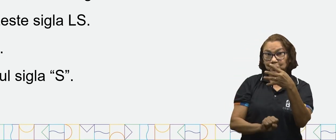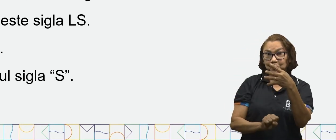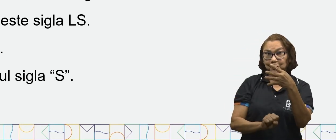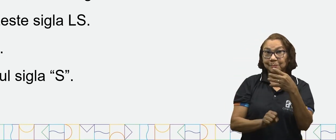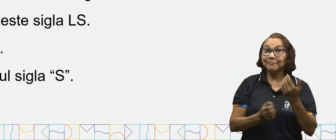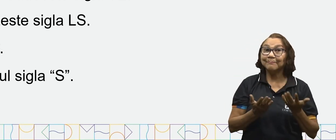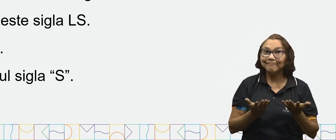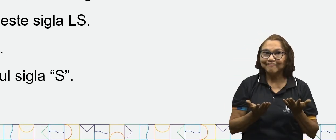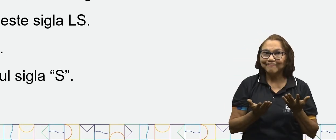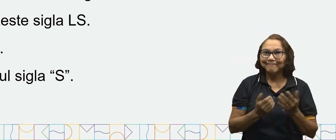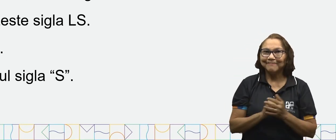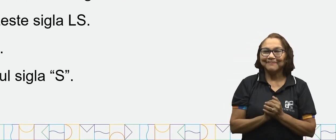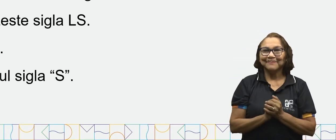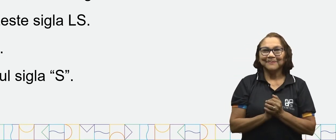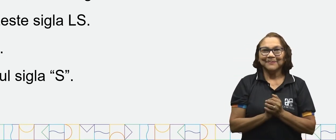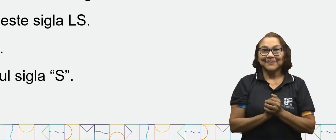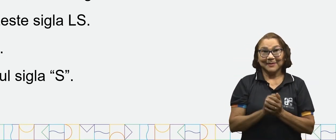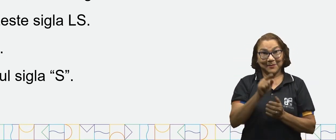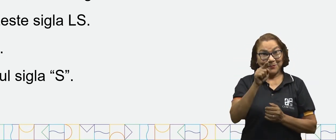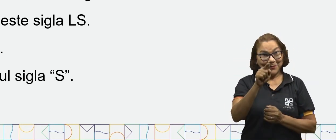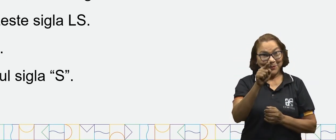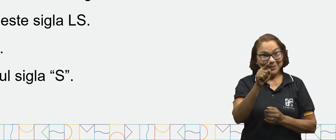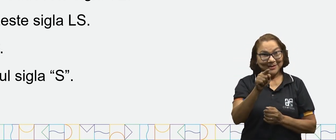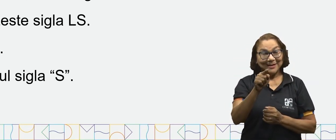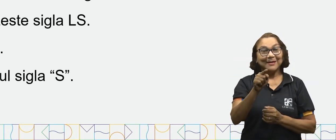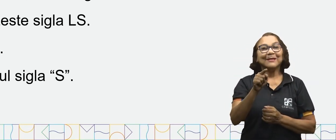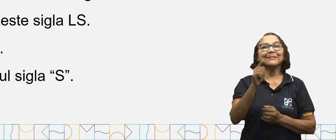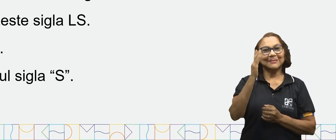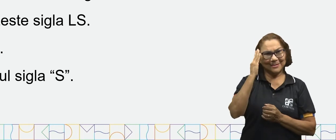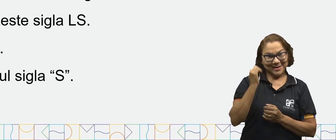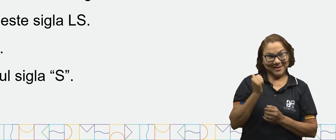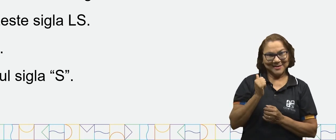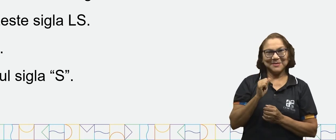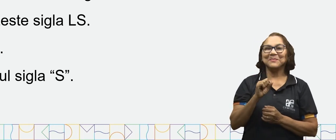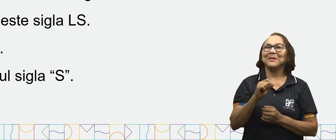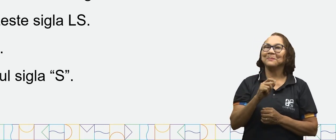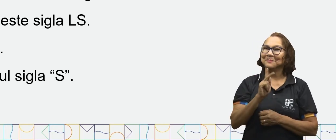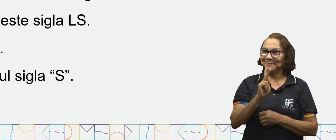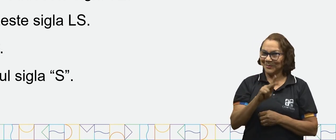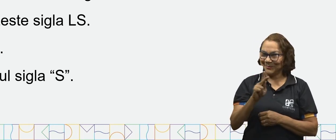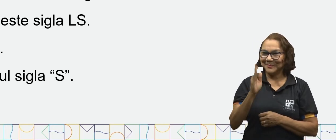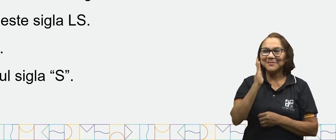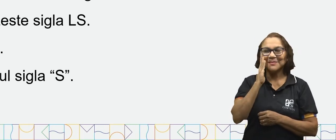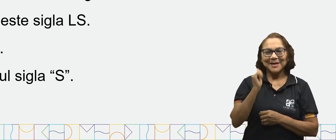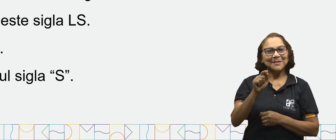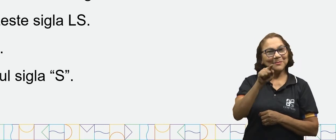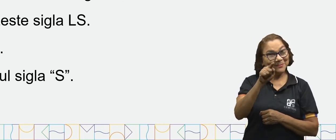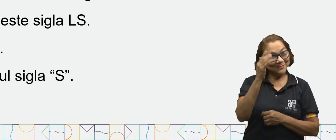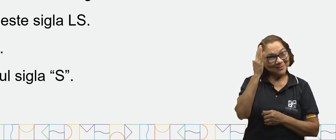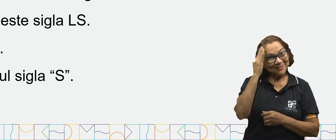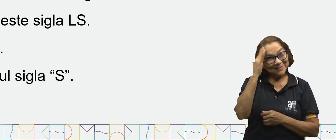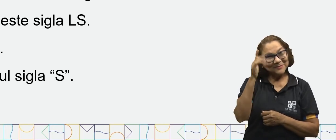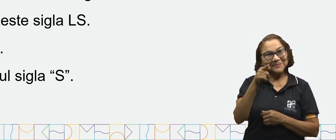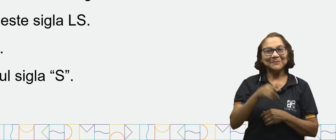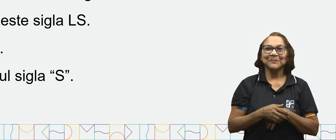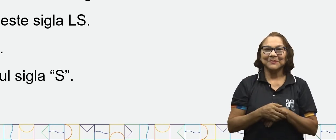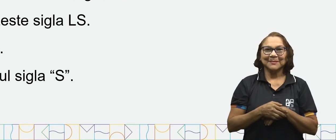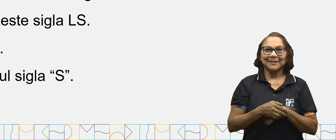C, Norte, NE, e Sul, ES. Vamos para a letra